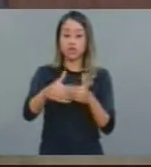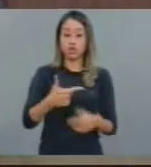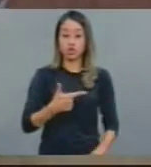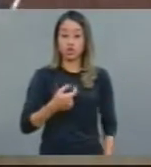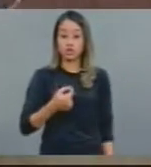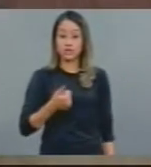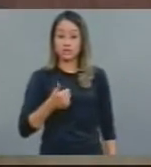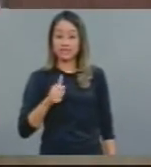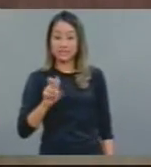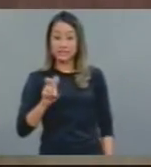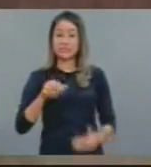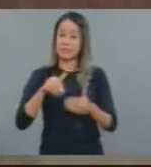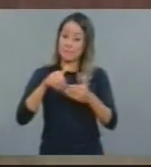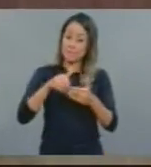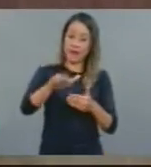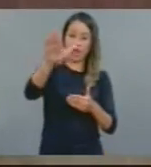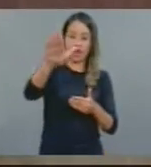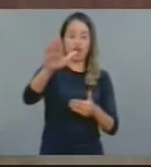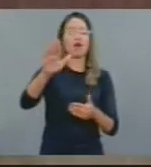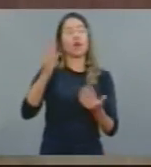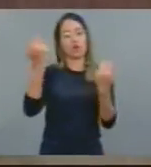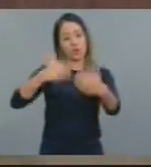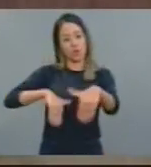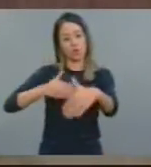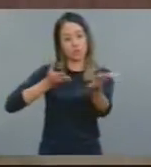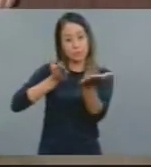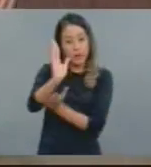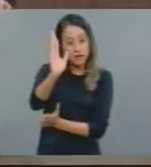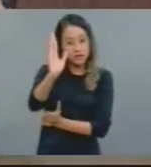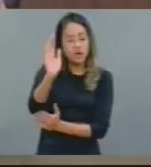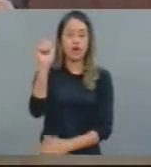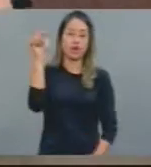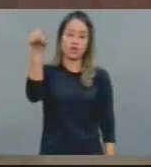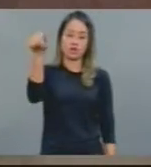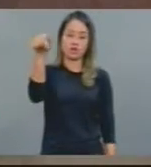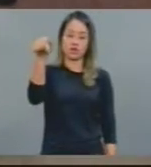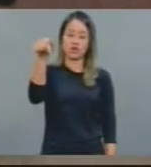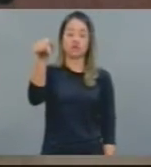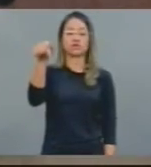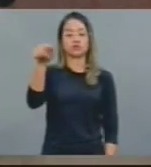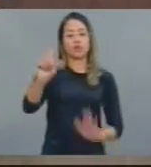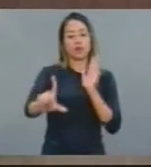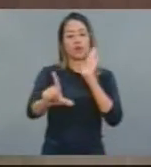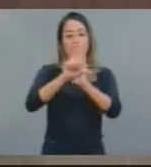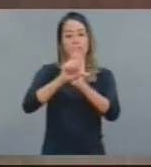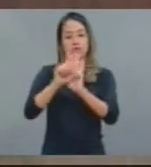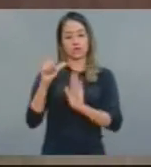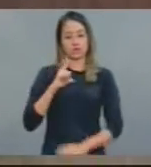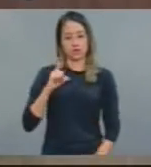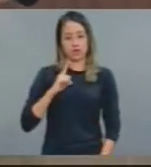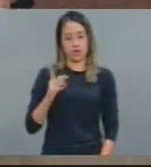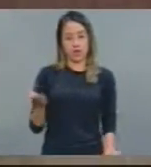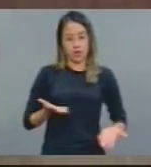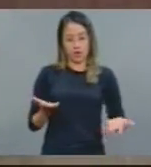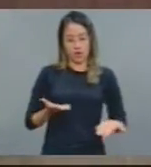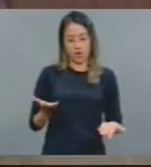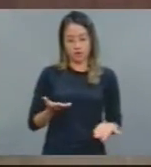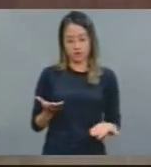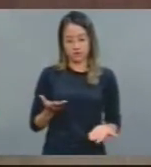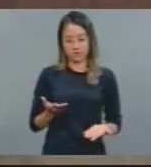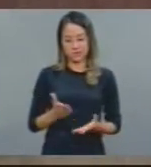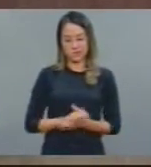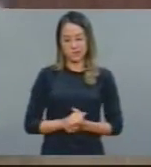Ele entrou com um regime previdenciário em que o seu provento seria a sua